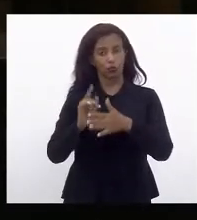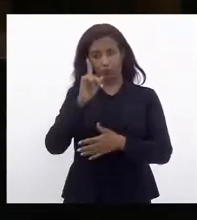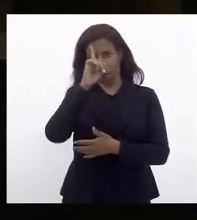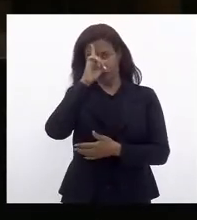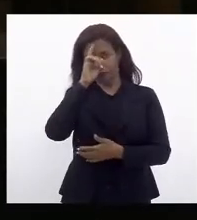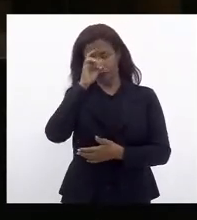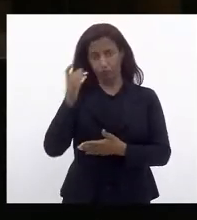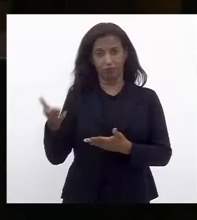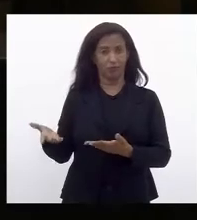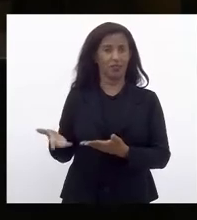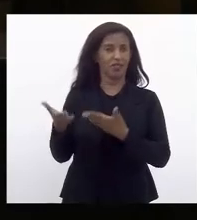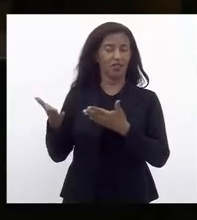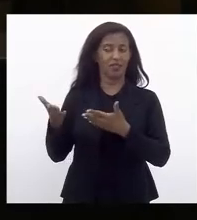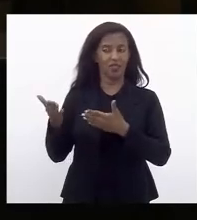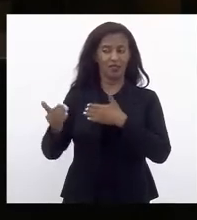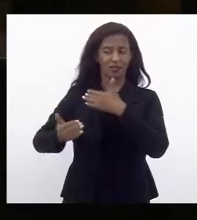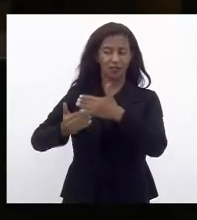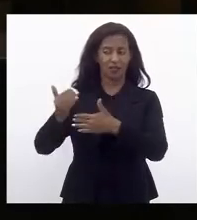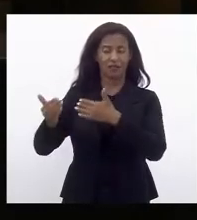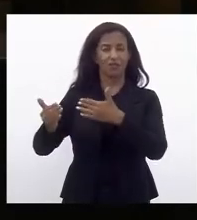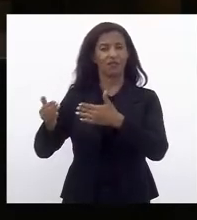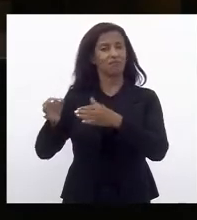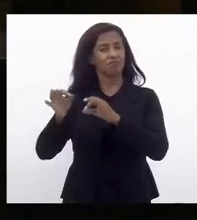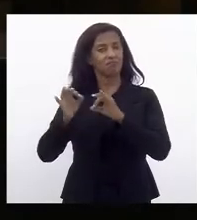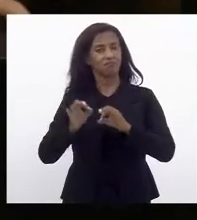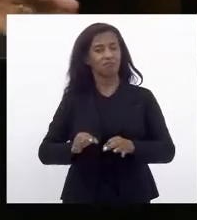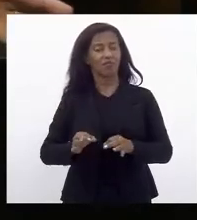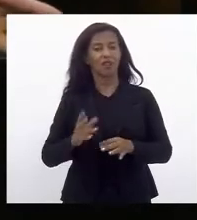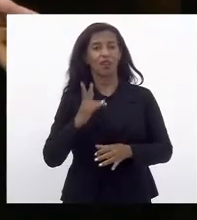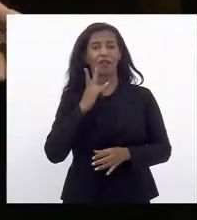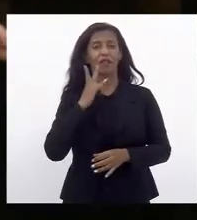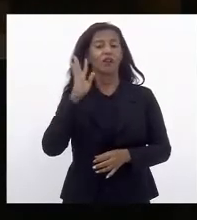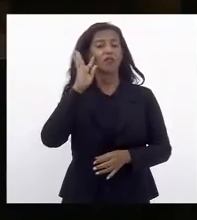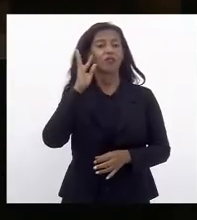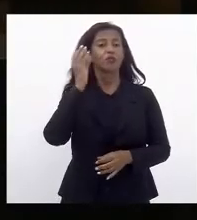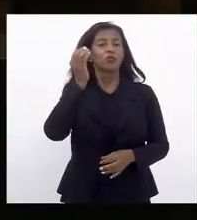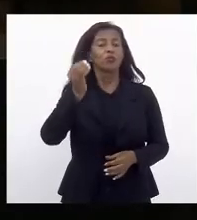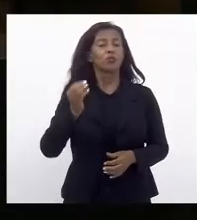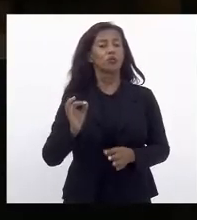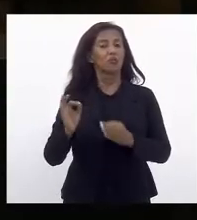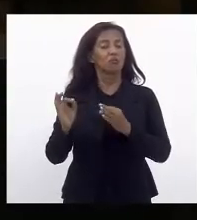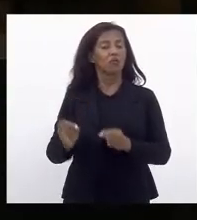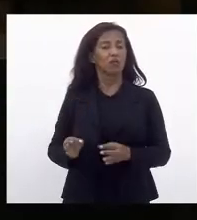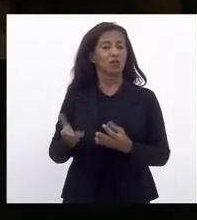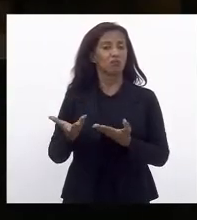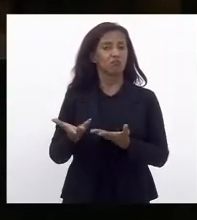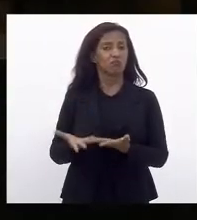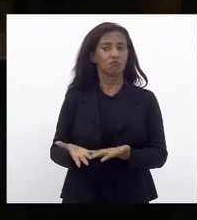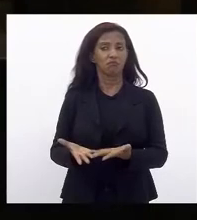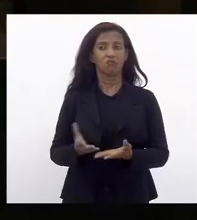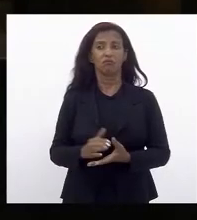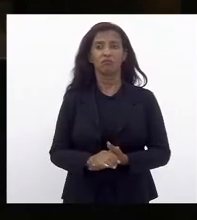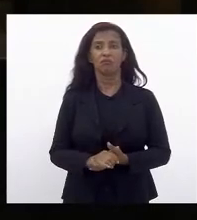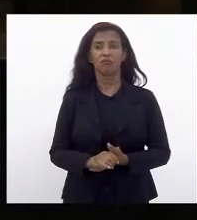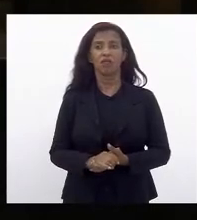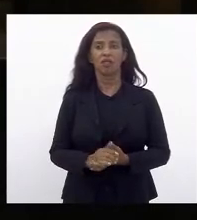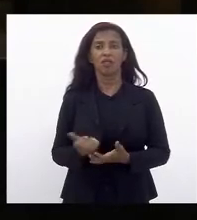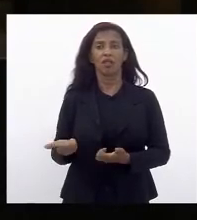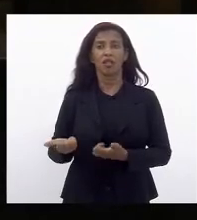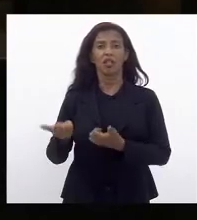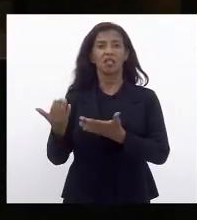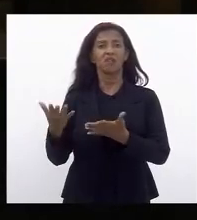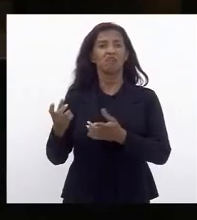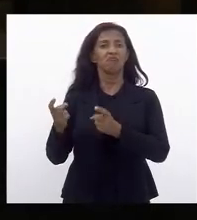que levasse exatamente a dizer a solução é exatamente entregar a